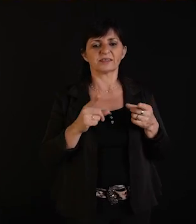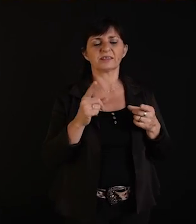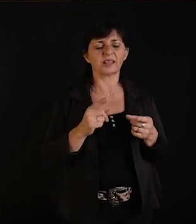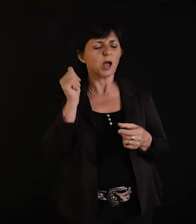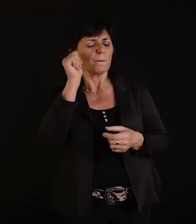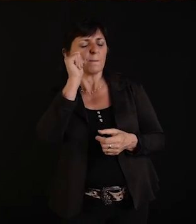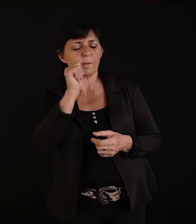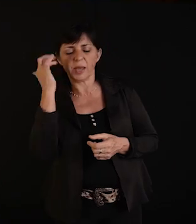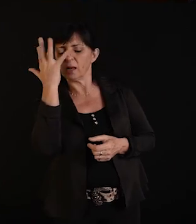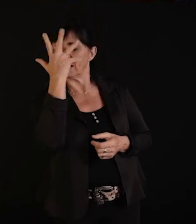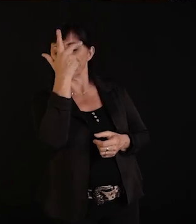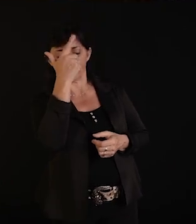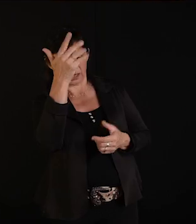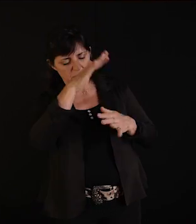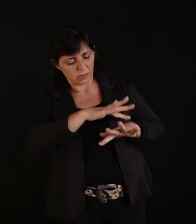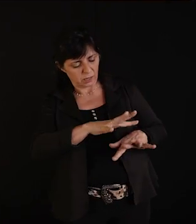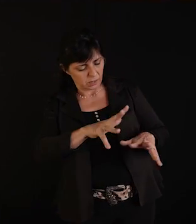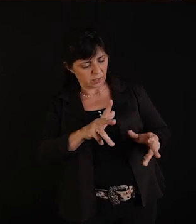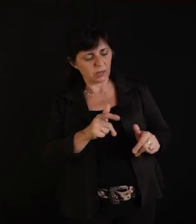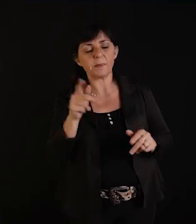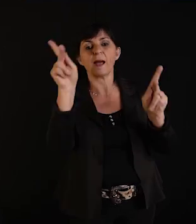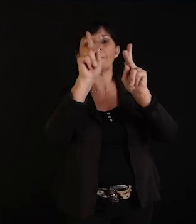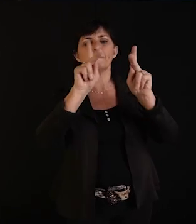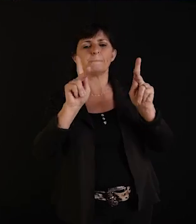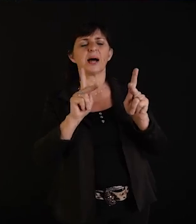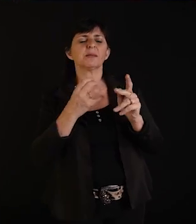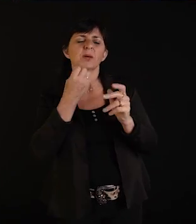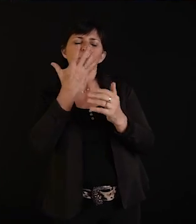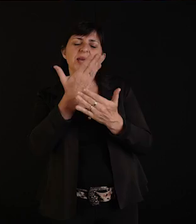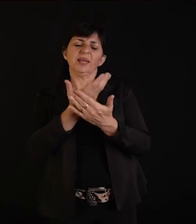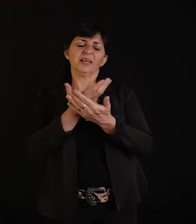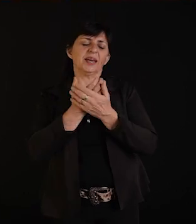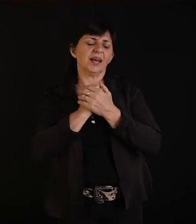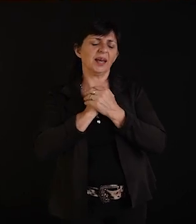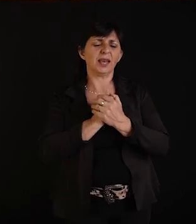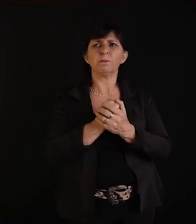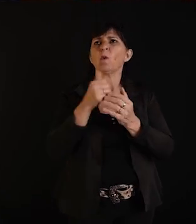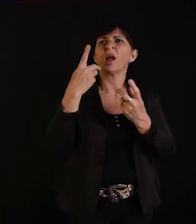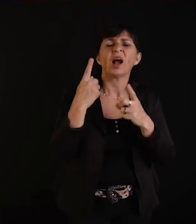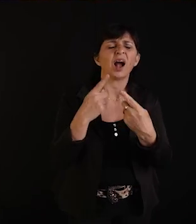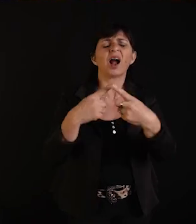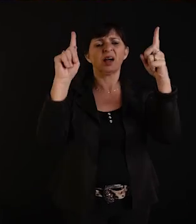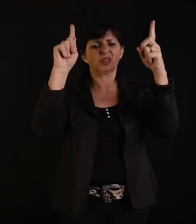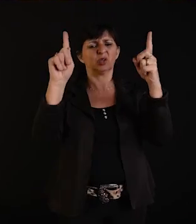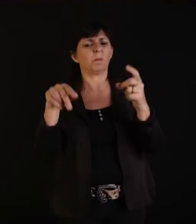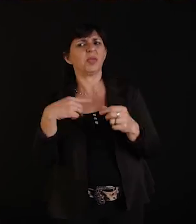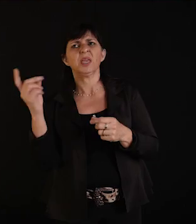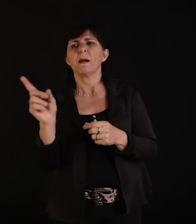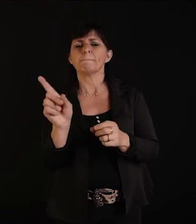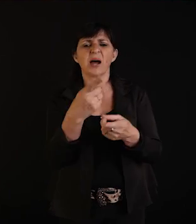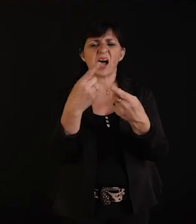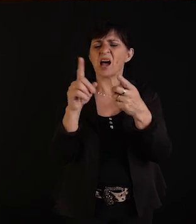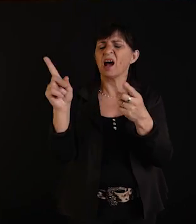Prenda linda, minha paz, meu bem querer, meu encanto e magia, és a luz do meu